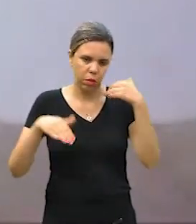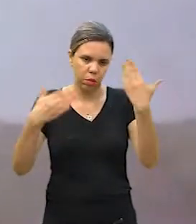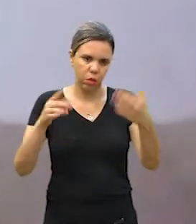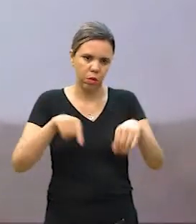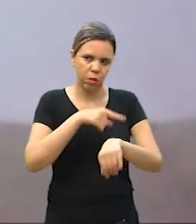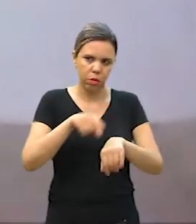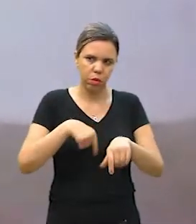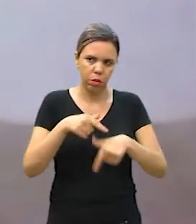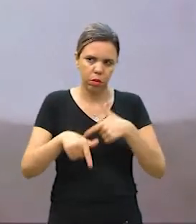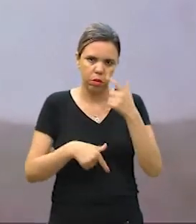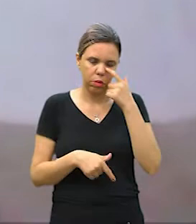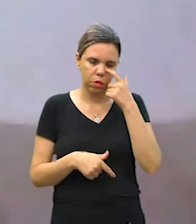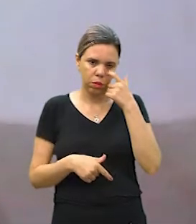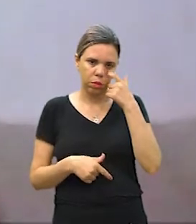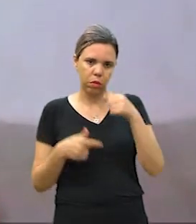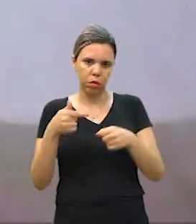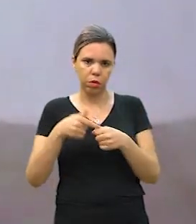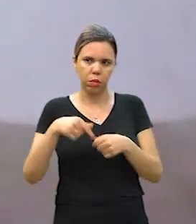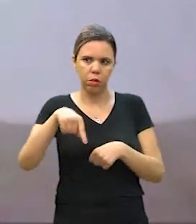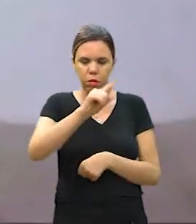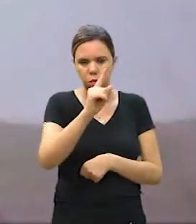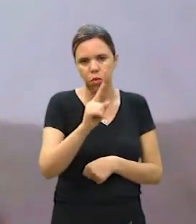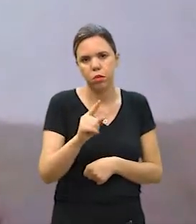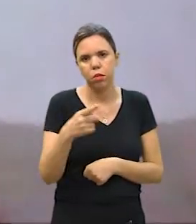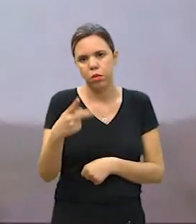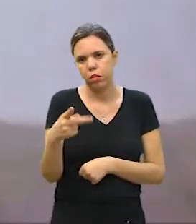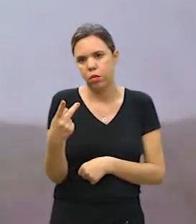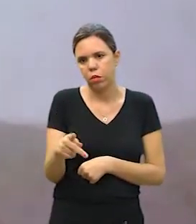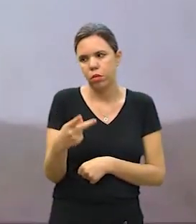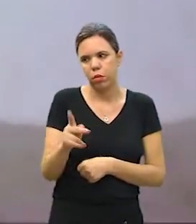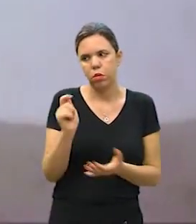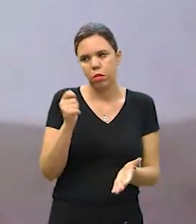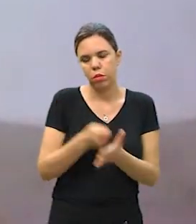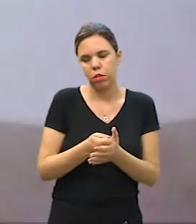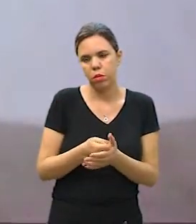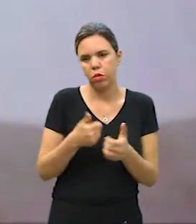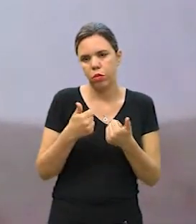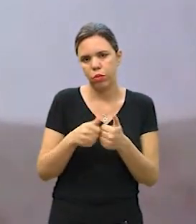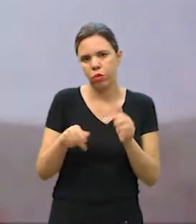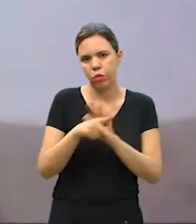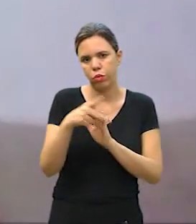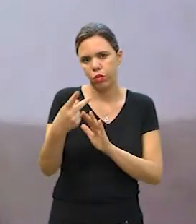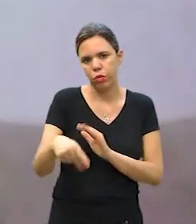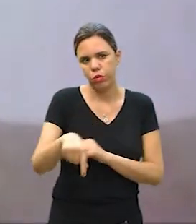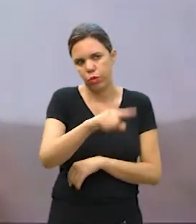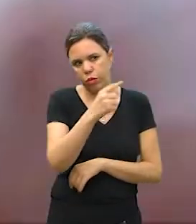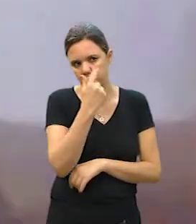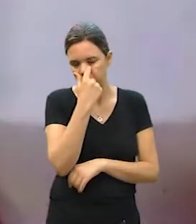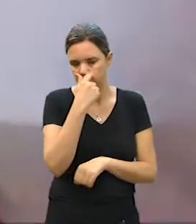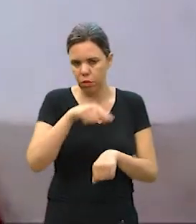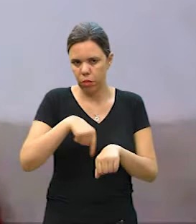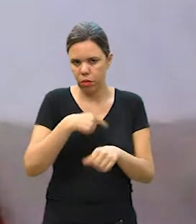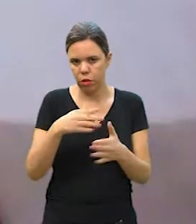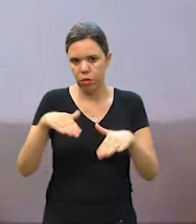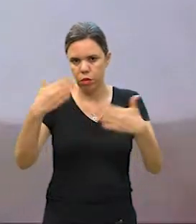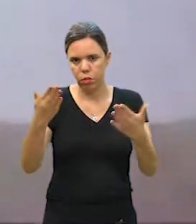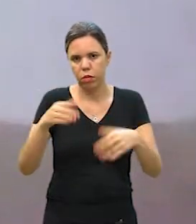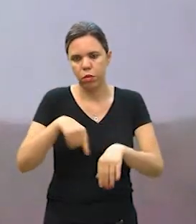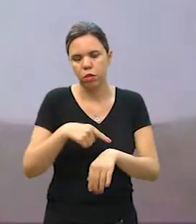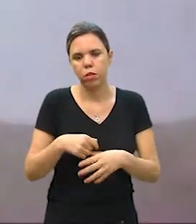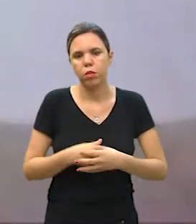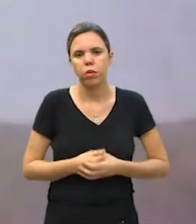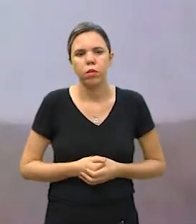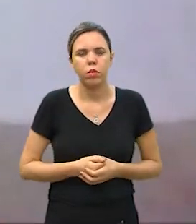sua jornada. Você vai com a sua gasolina ou com o seu, né? Você vai pagar o ônibus no seu horário fora da